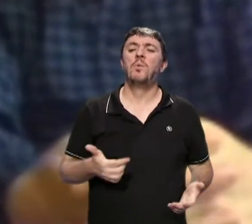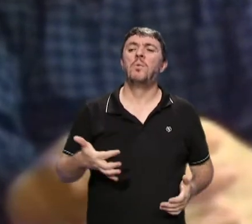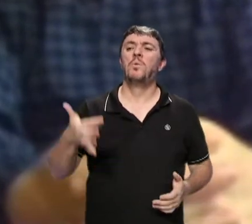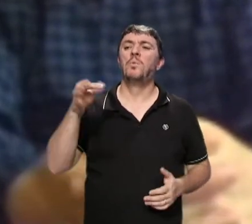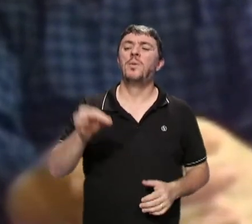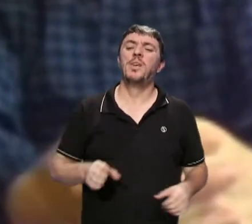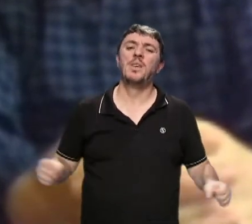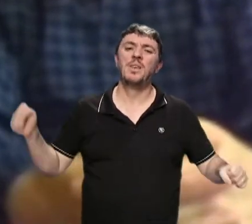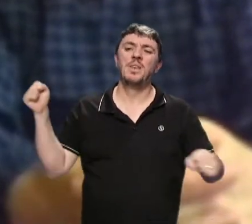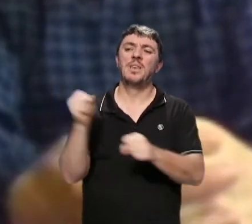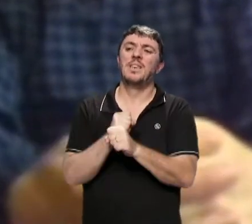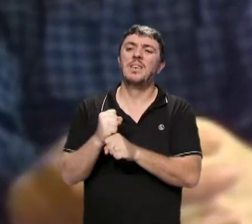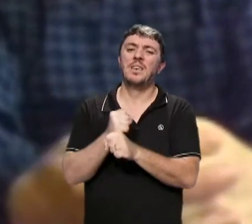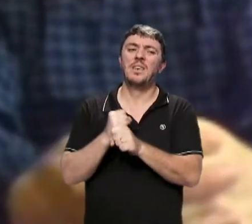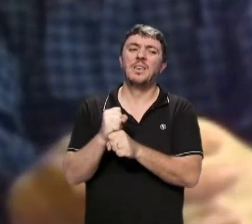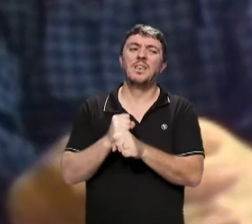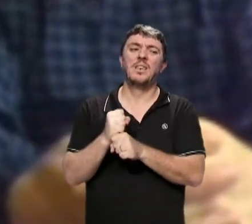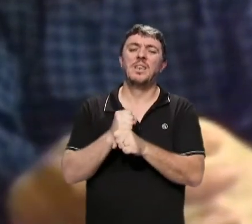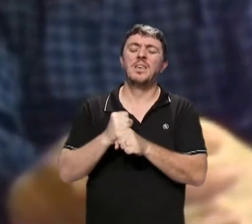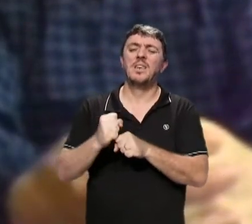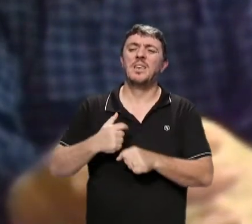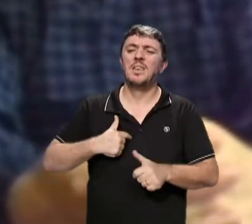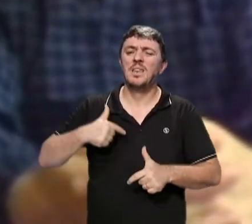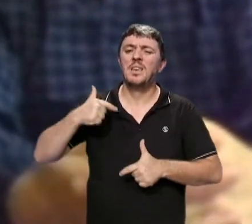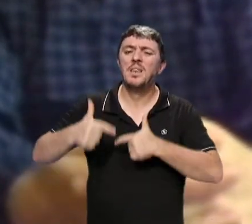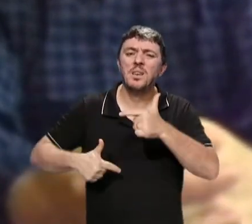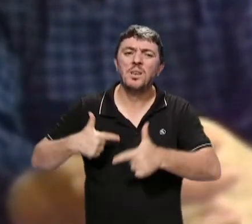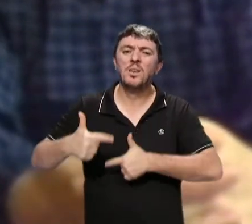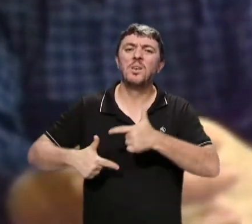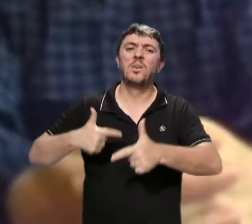anos trabalhando